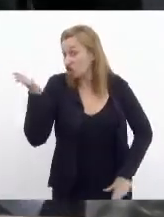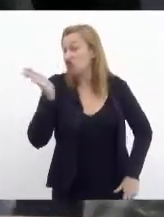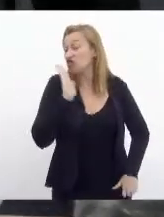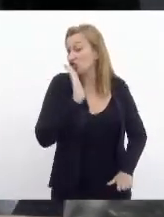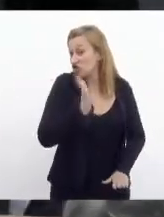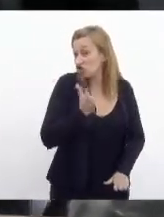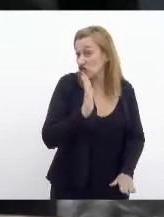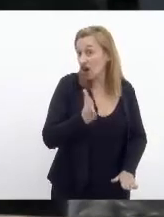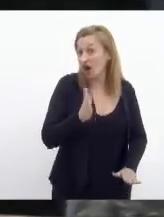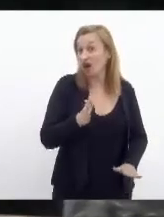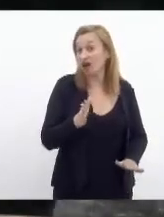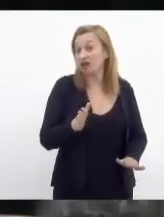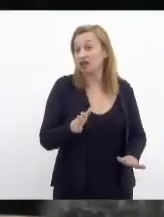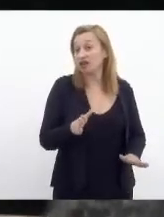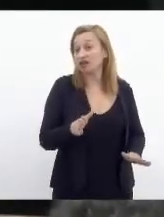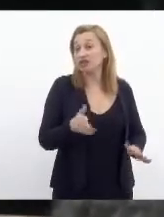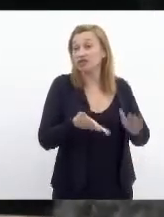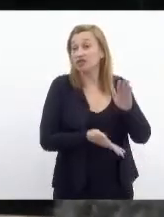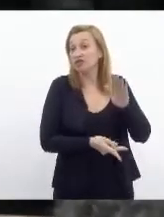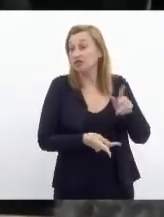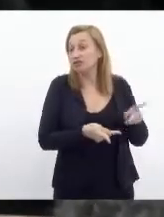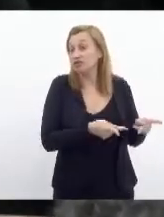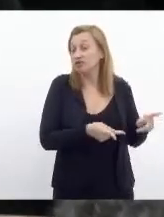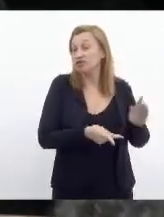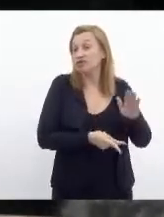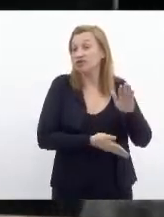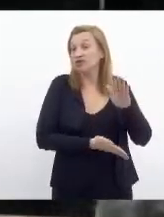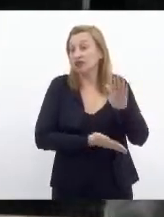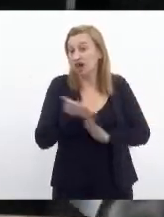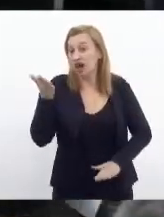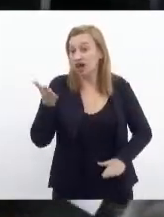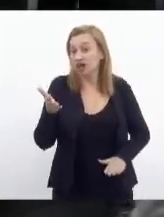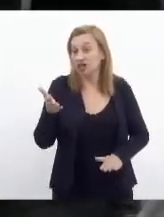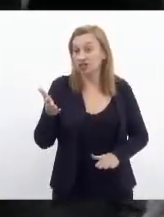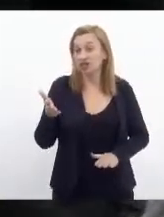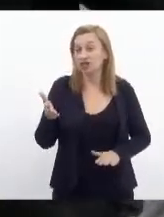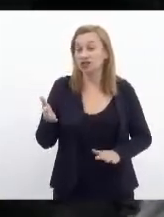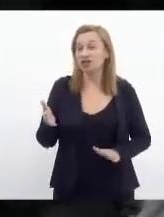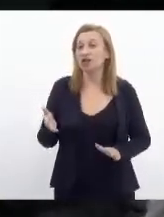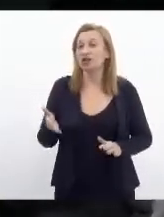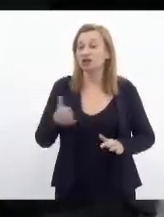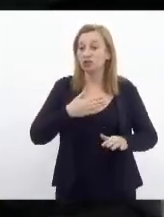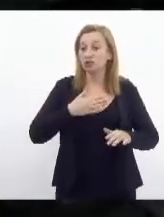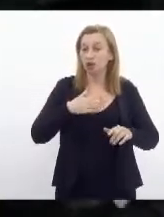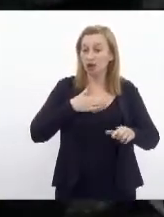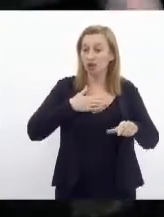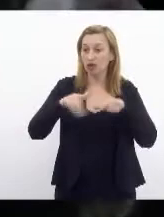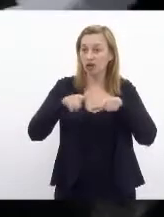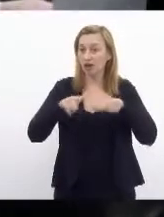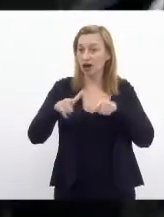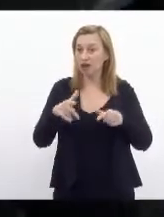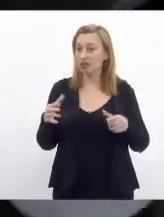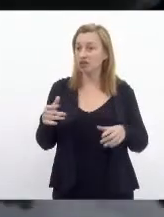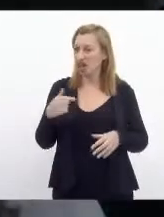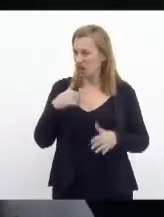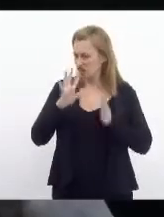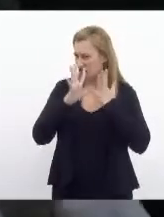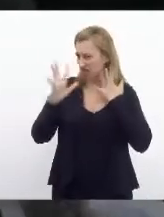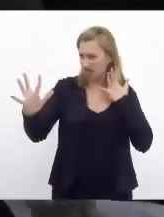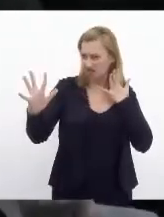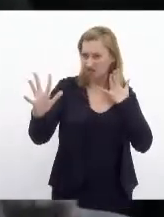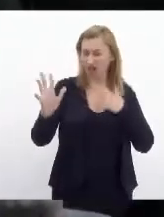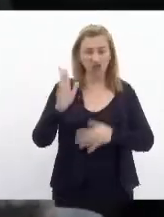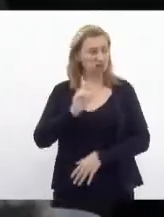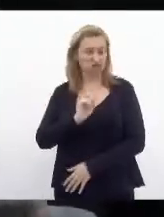fiz já fiz viagens oficiais e realmente é tratamento VIP, a gente não fica na fila,